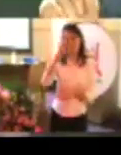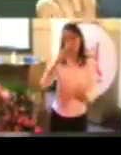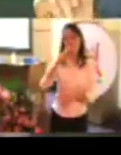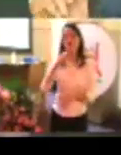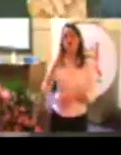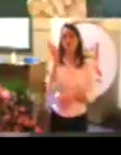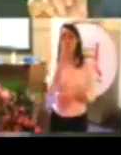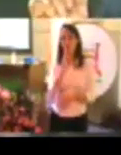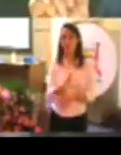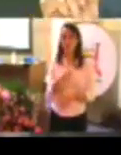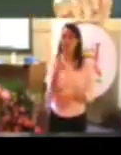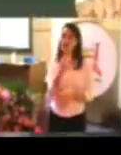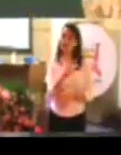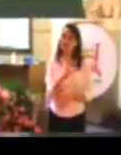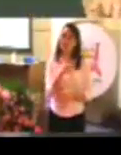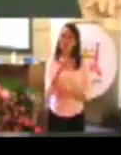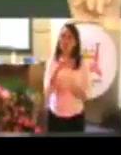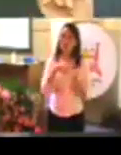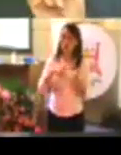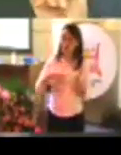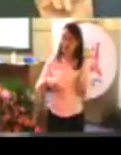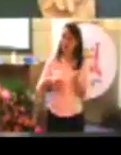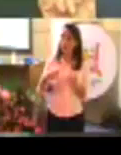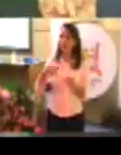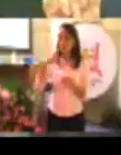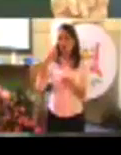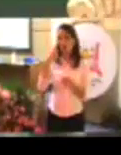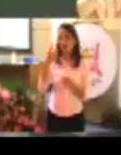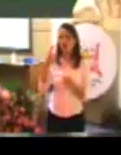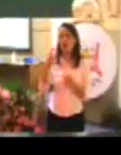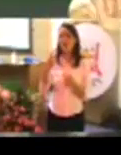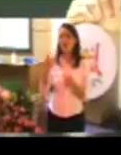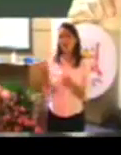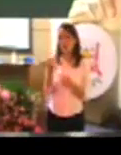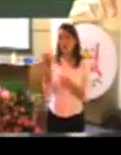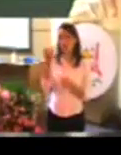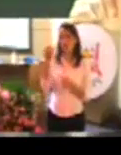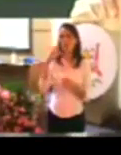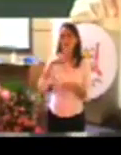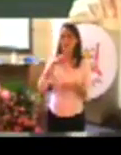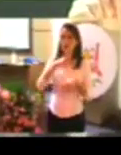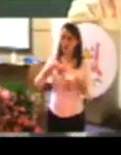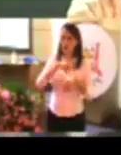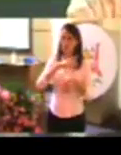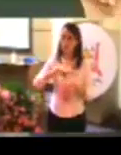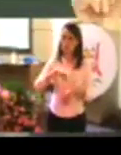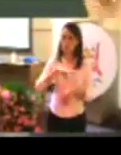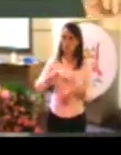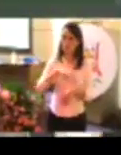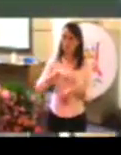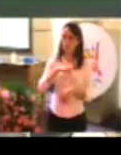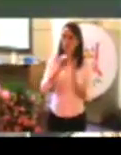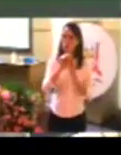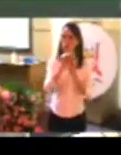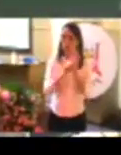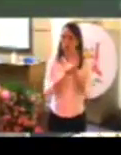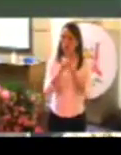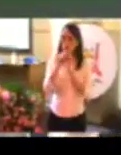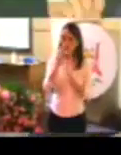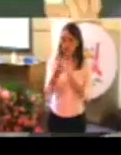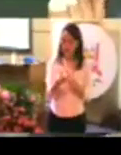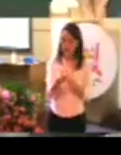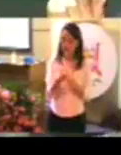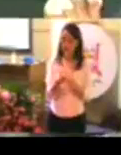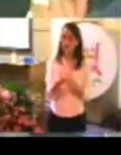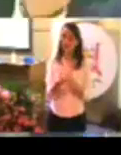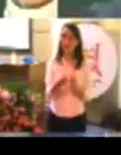tem um poema que eu acho que ele retrata muito bem o que era Portugal do século XVI,